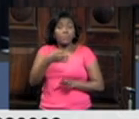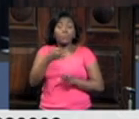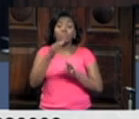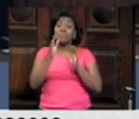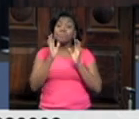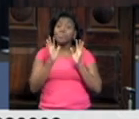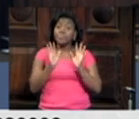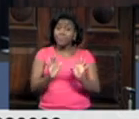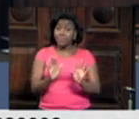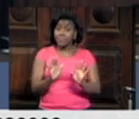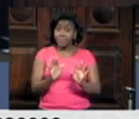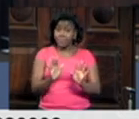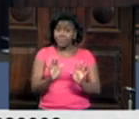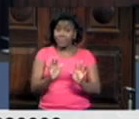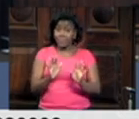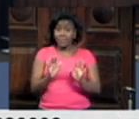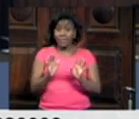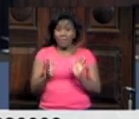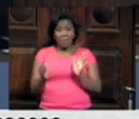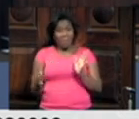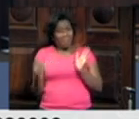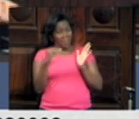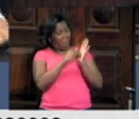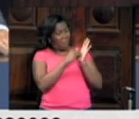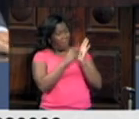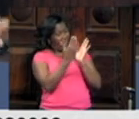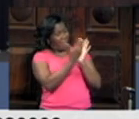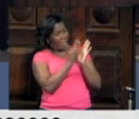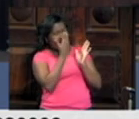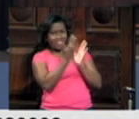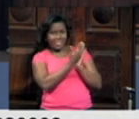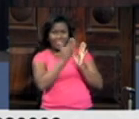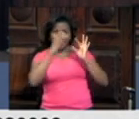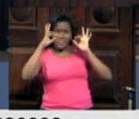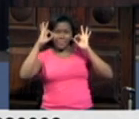Mas, ao lançar esse caderno especial,